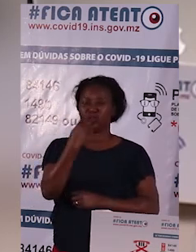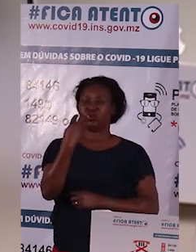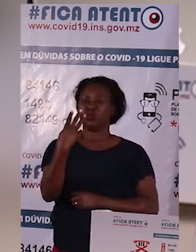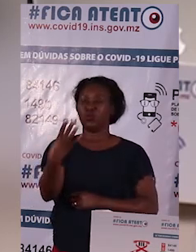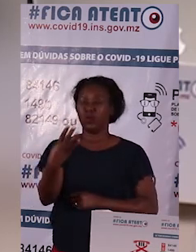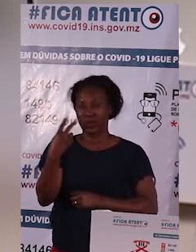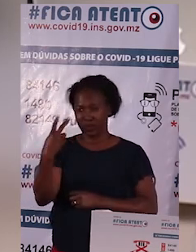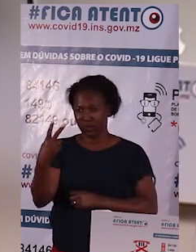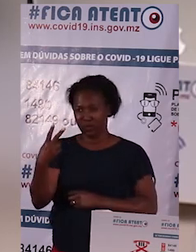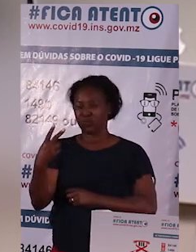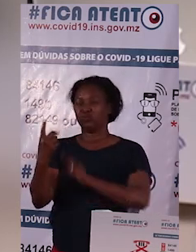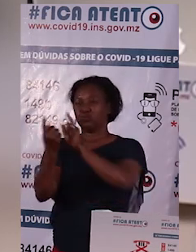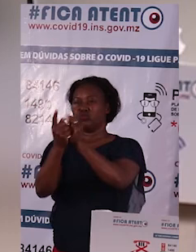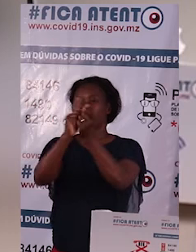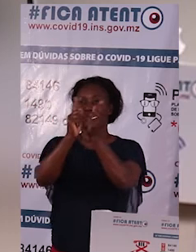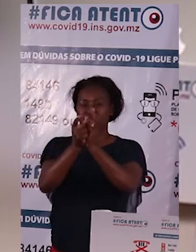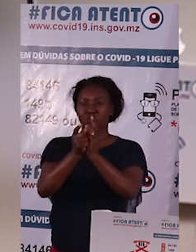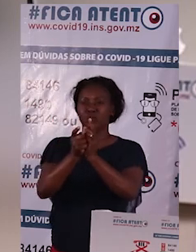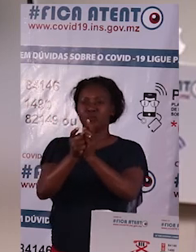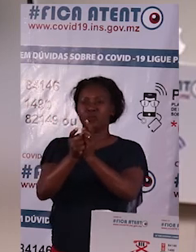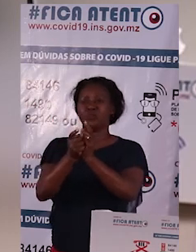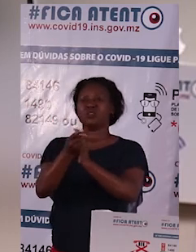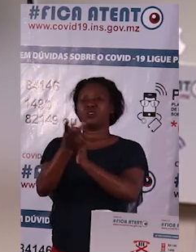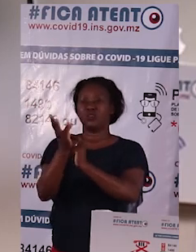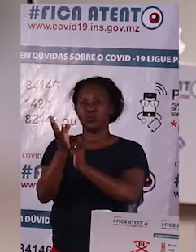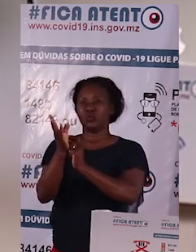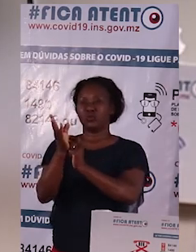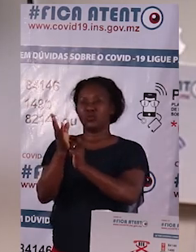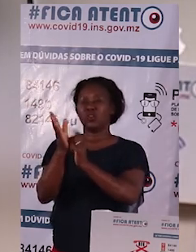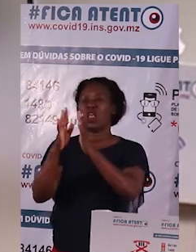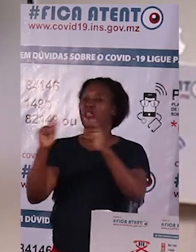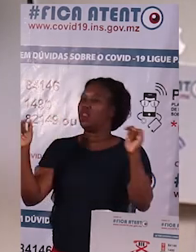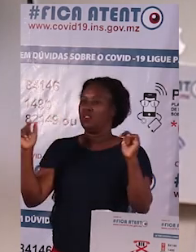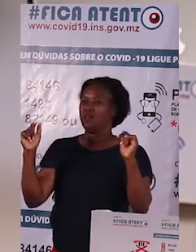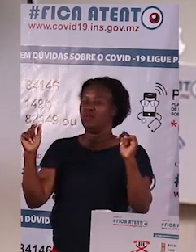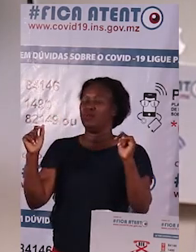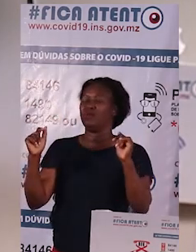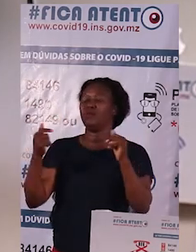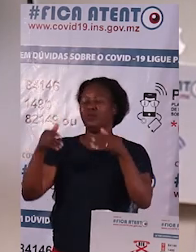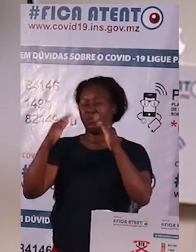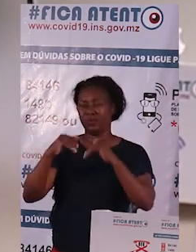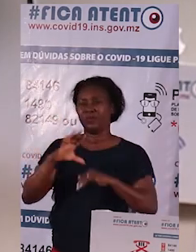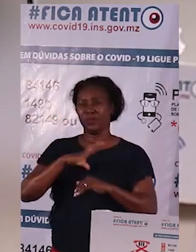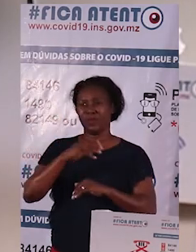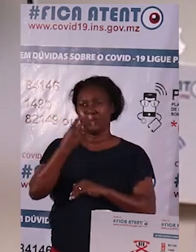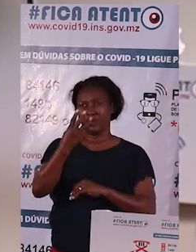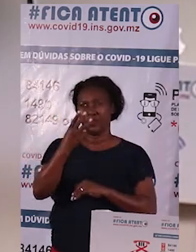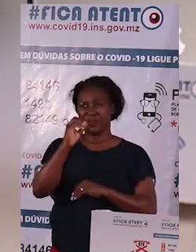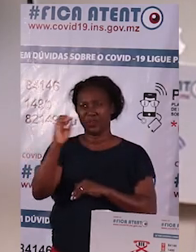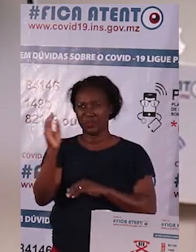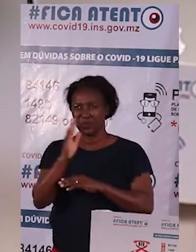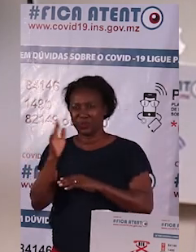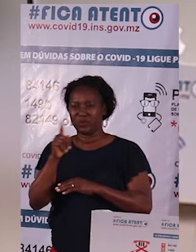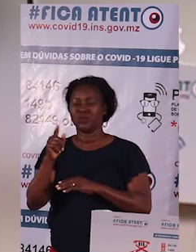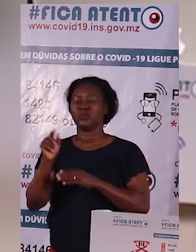contactos identificados, dos quais já tiveram alta 159 e temos 383 contactos em